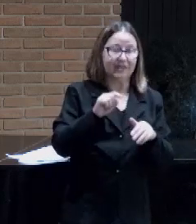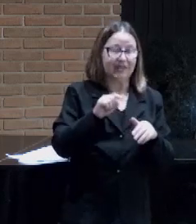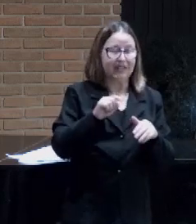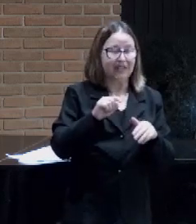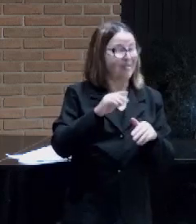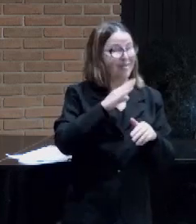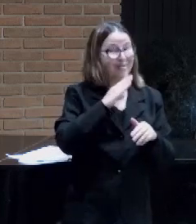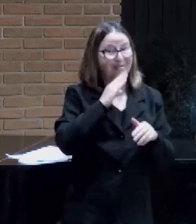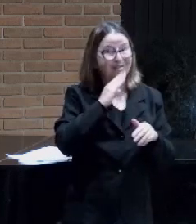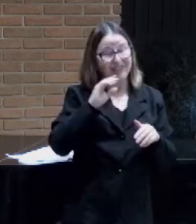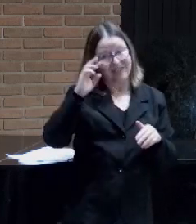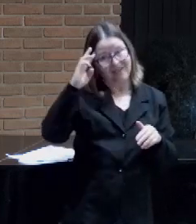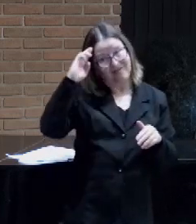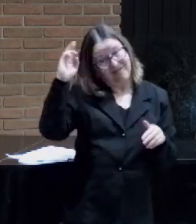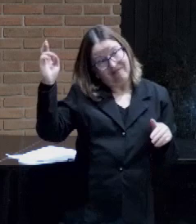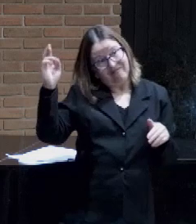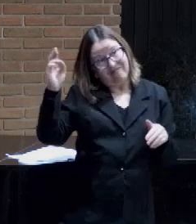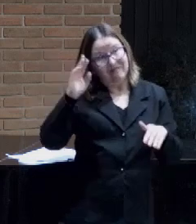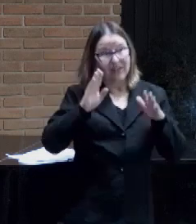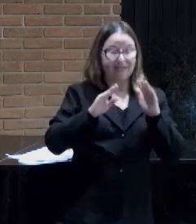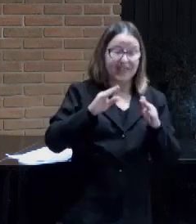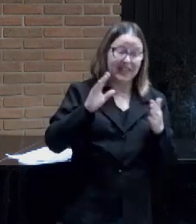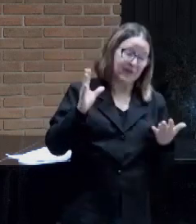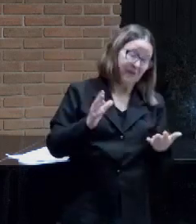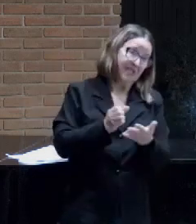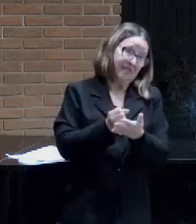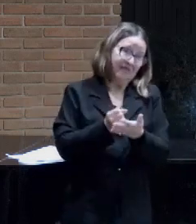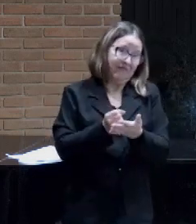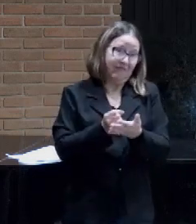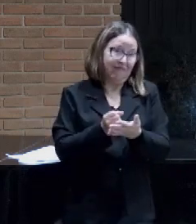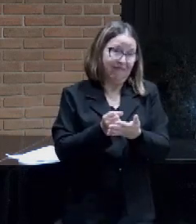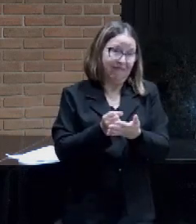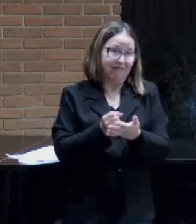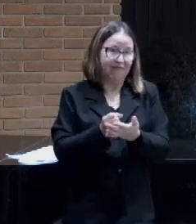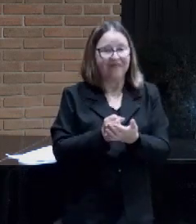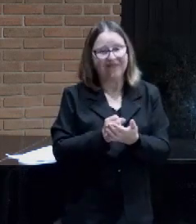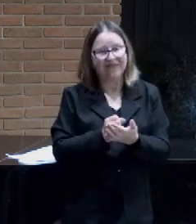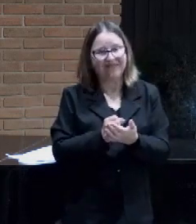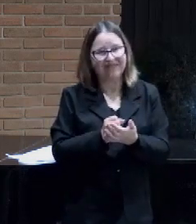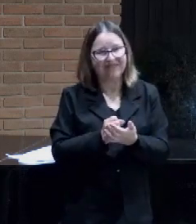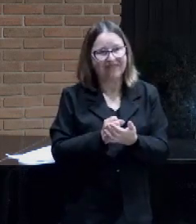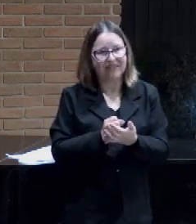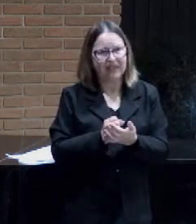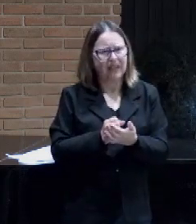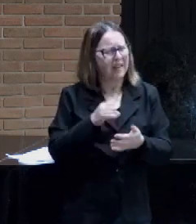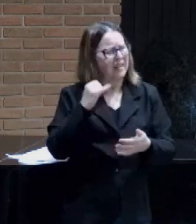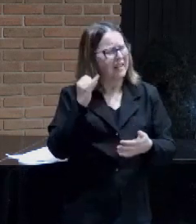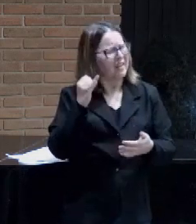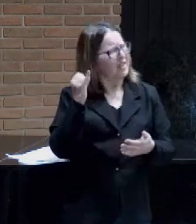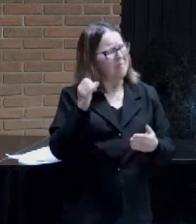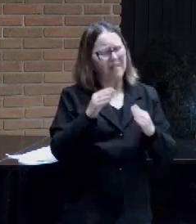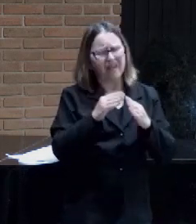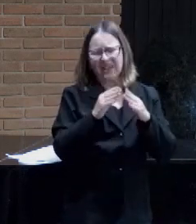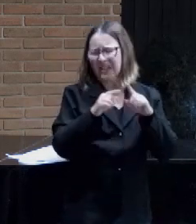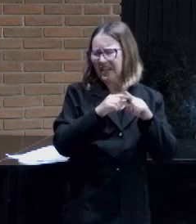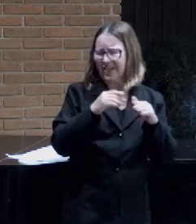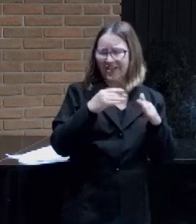seja salvo. Talvez seja a primeira vez que você vem visitar a comunidade ou algo assim, não importa, eu não sei